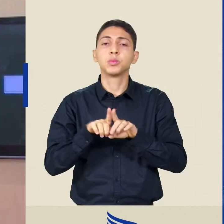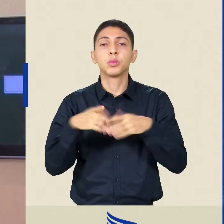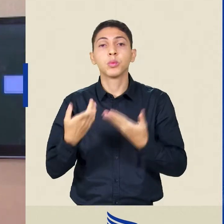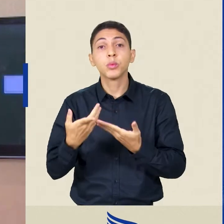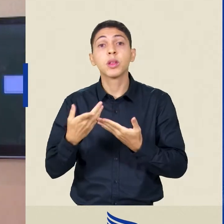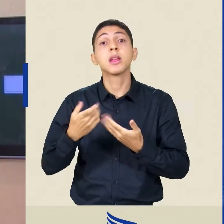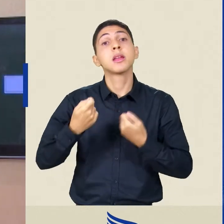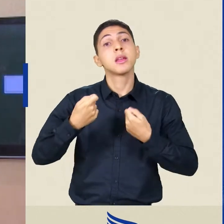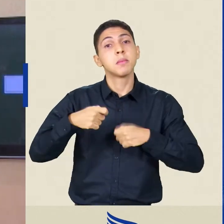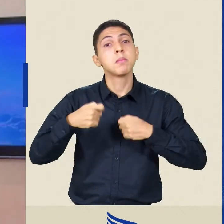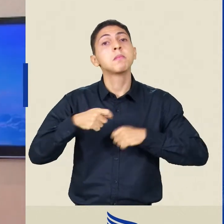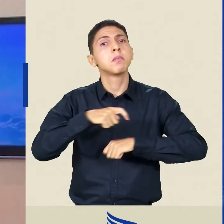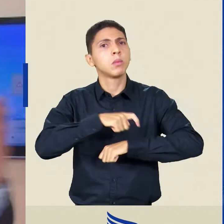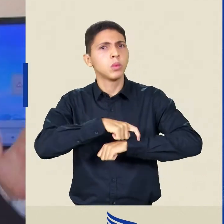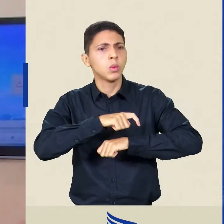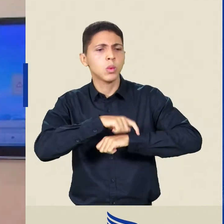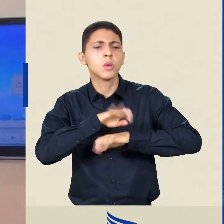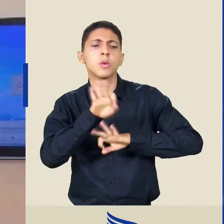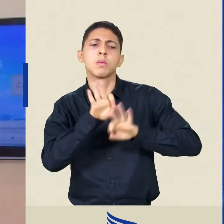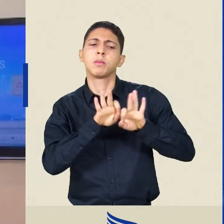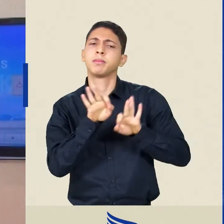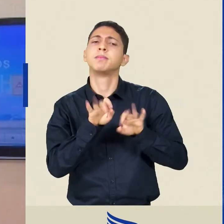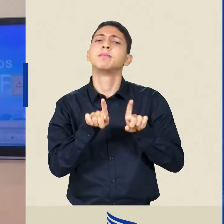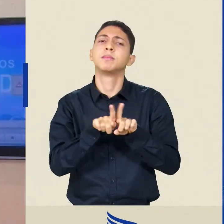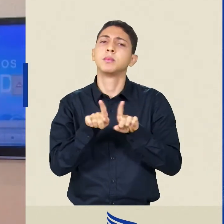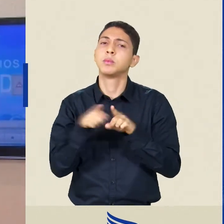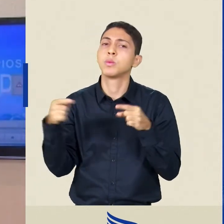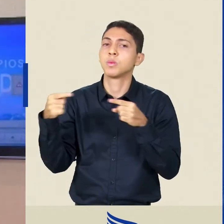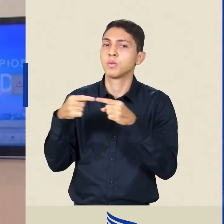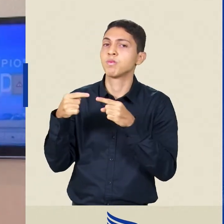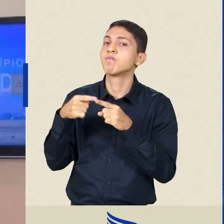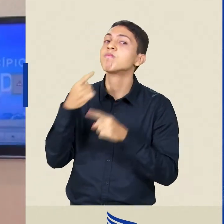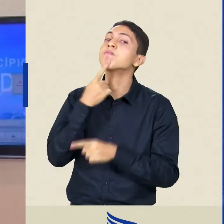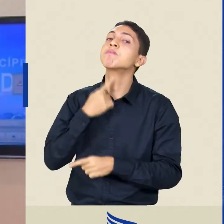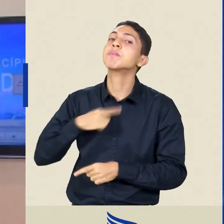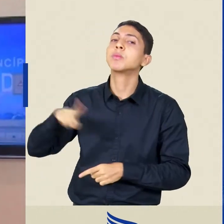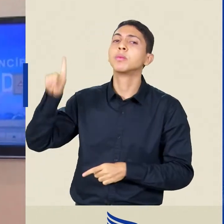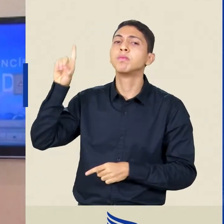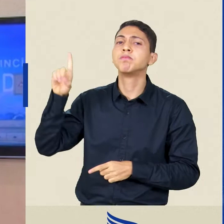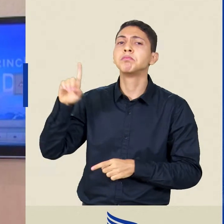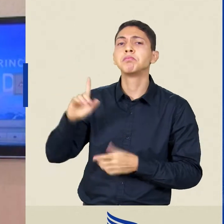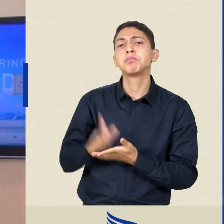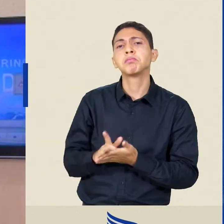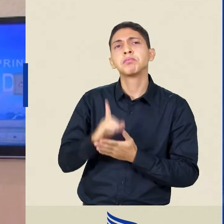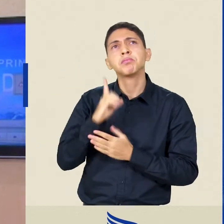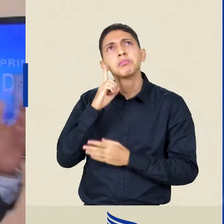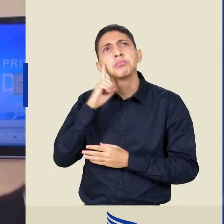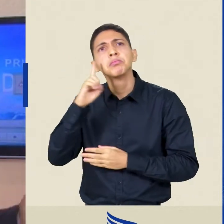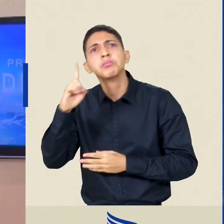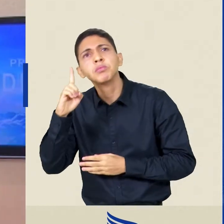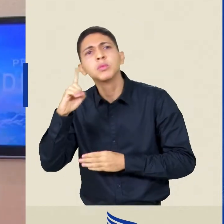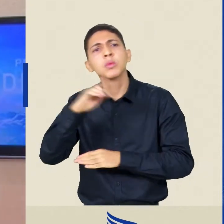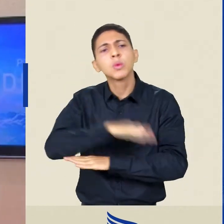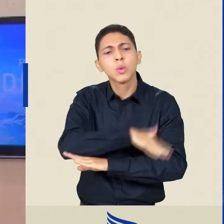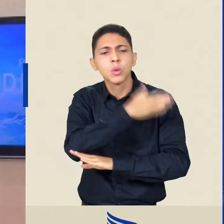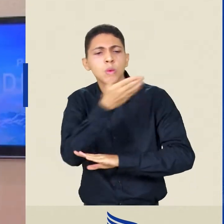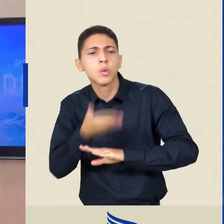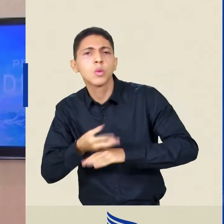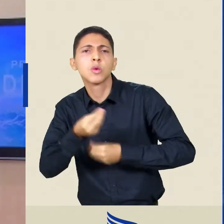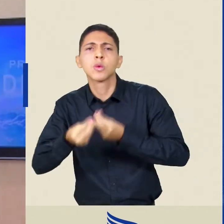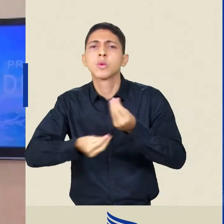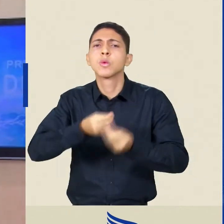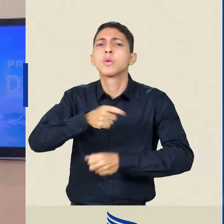o administremos de acordo com a sua vontade. Em que gastamos a hora do dia? Como administramos o nosso